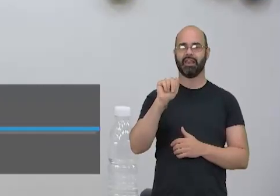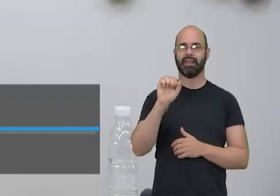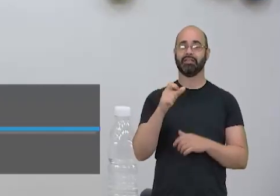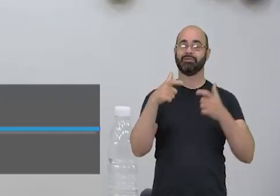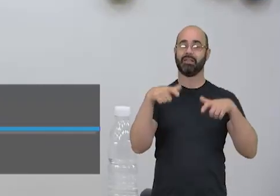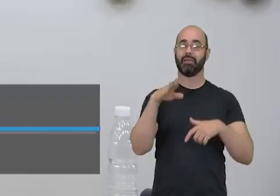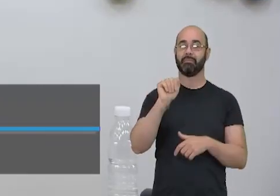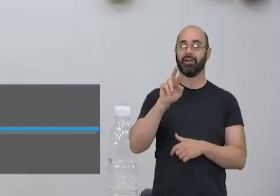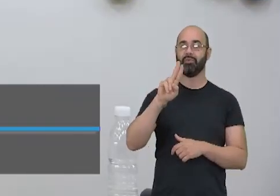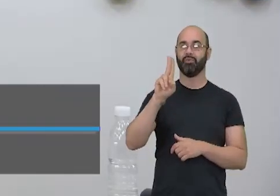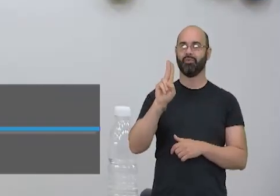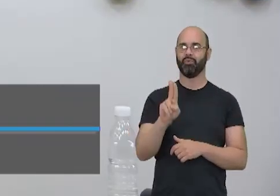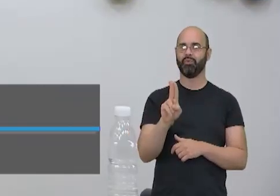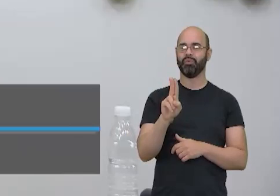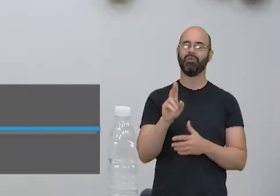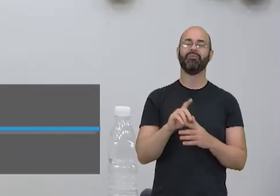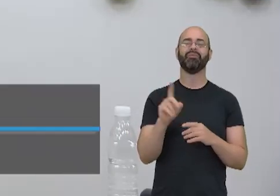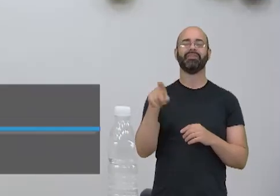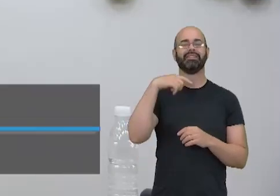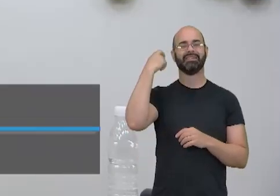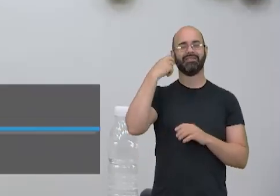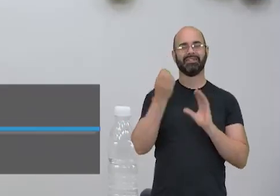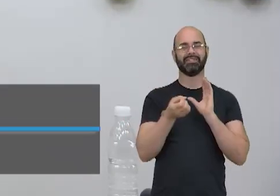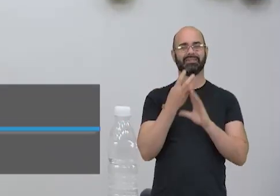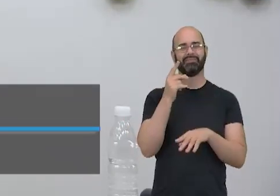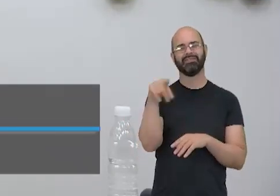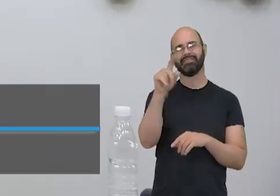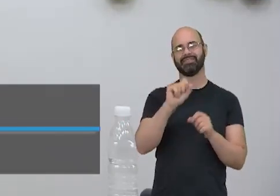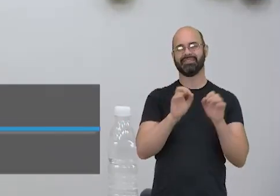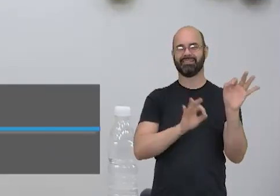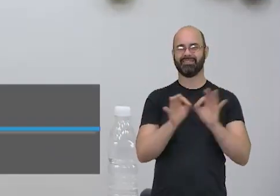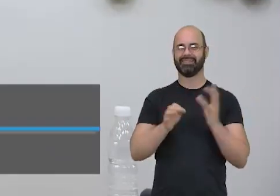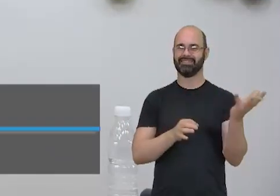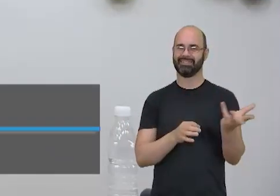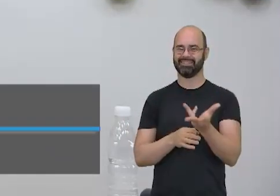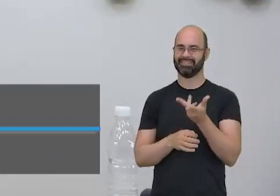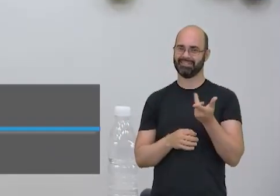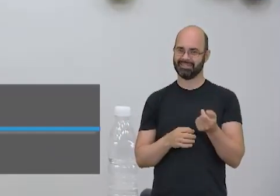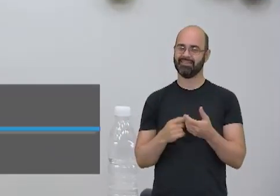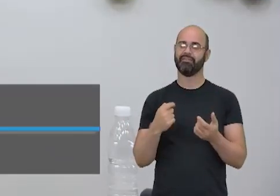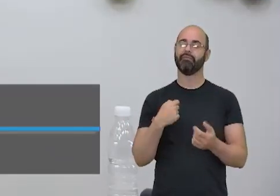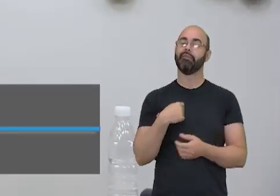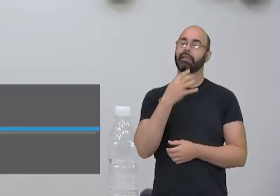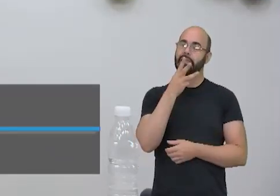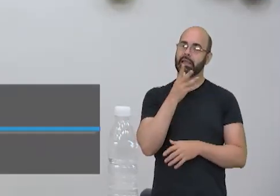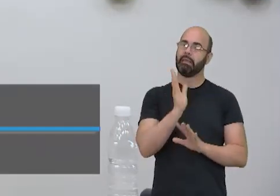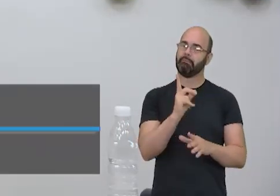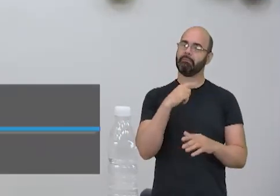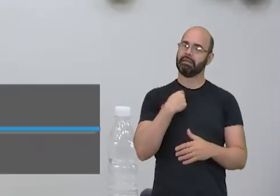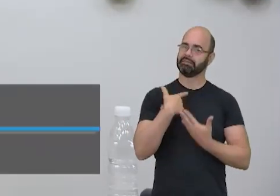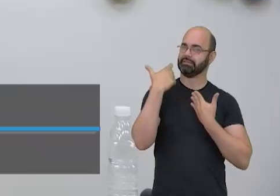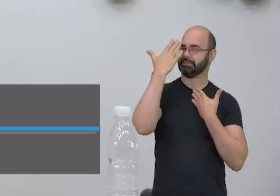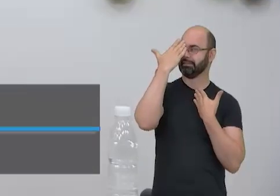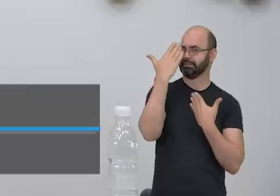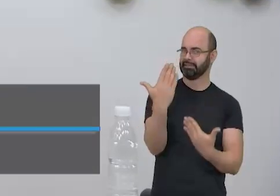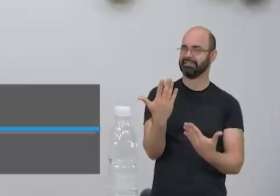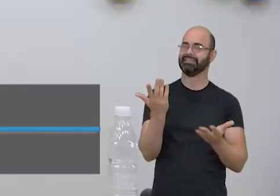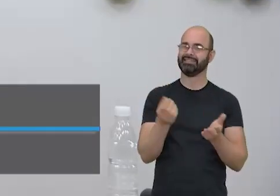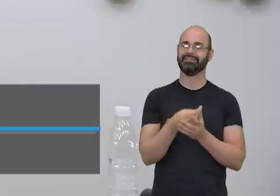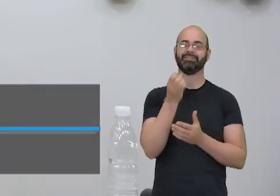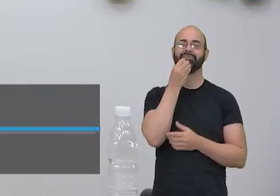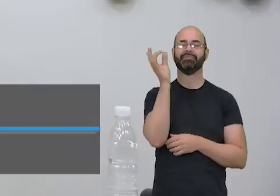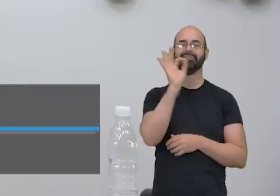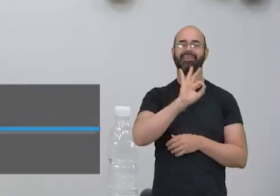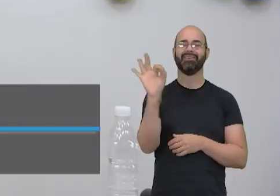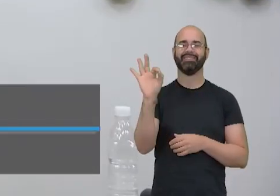me enviaram um vídeo há um tempo muito bonitinho que vocês produziram. Ó, demorei, mas estou aqui agradecendo o vídeo de vocês. Ficou muito bom,